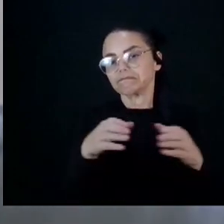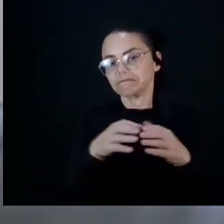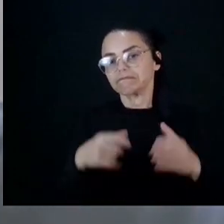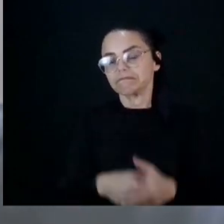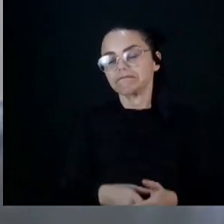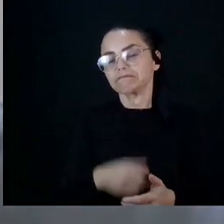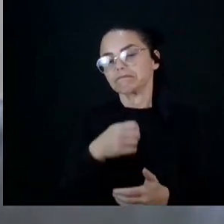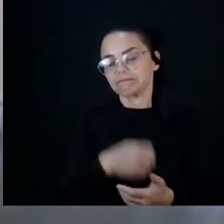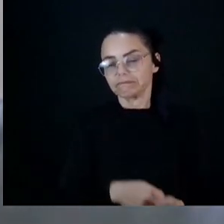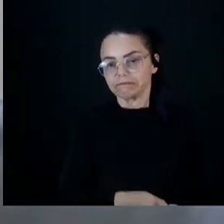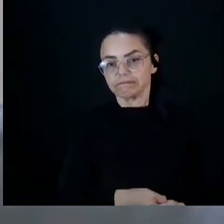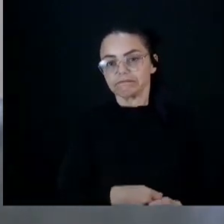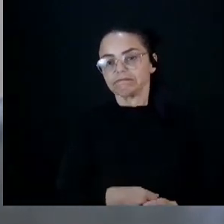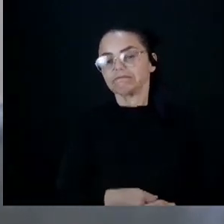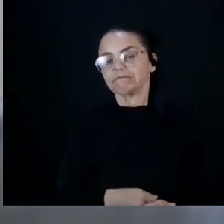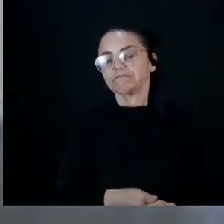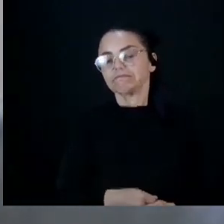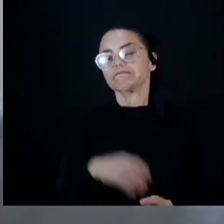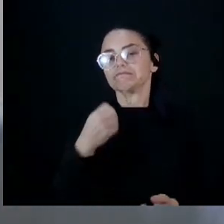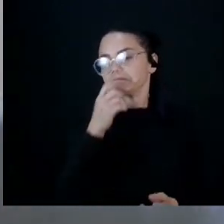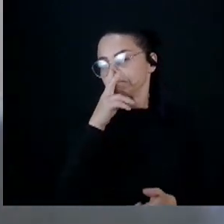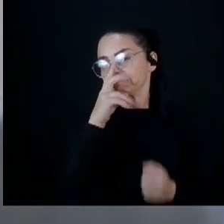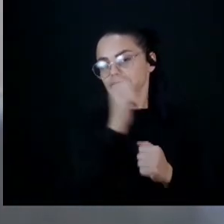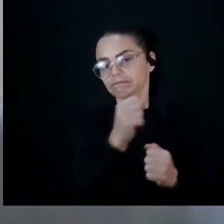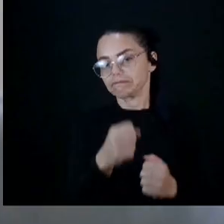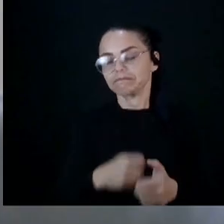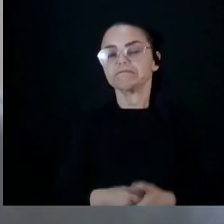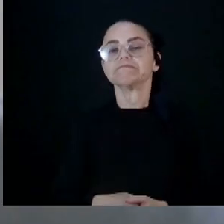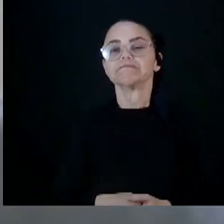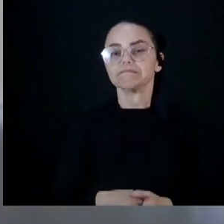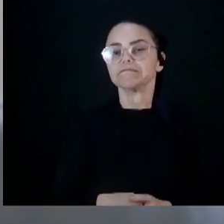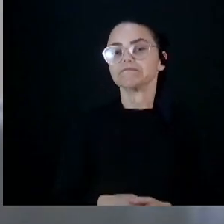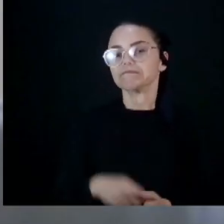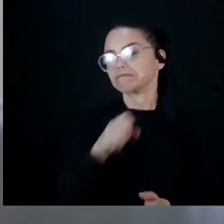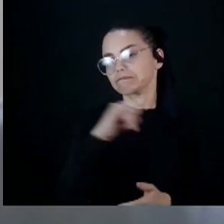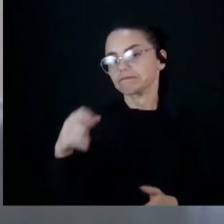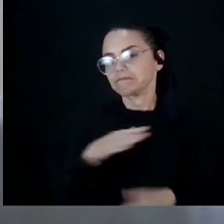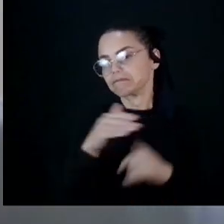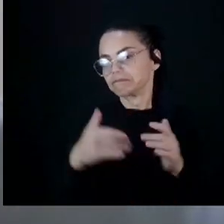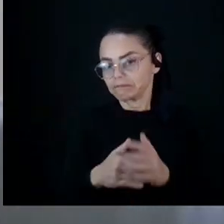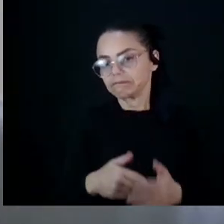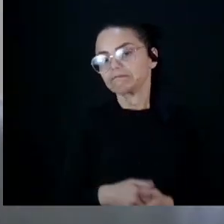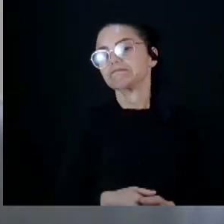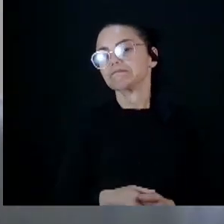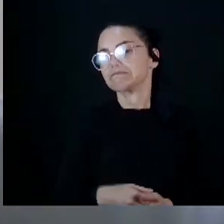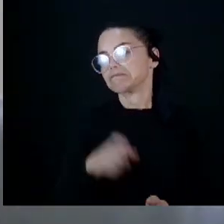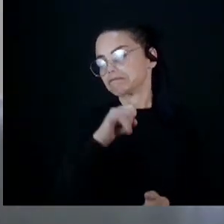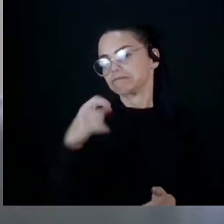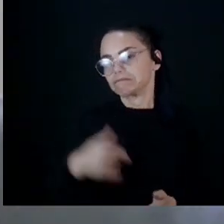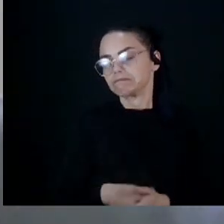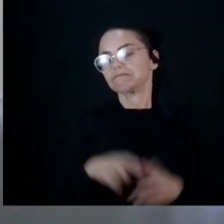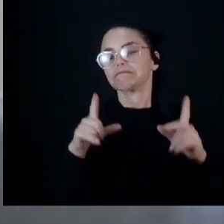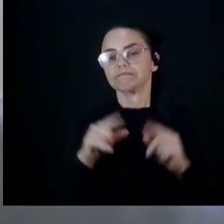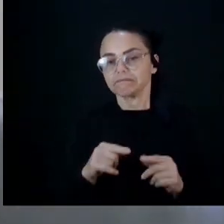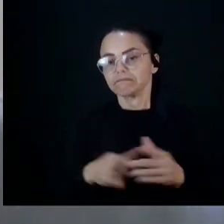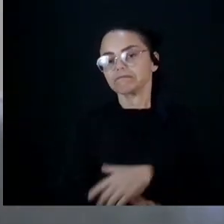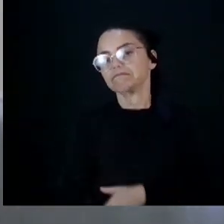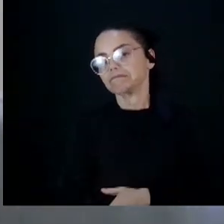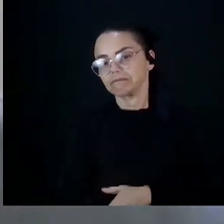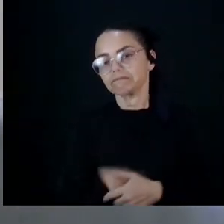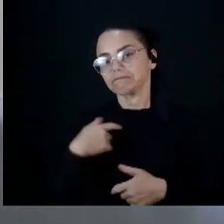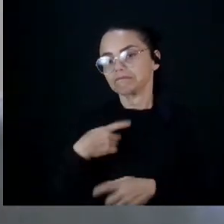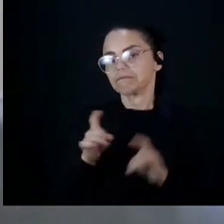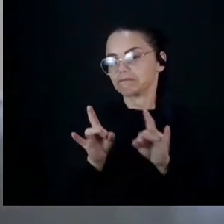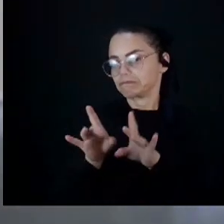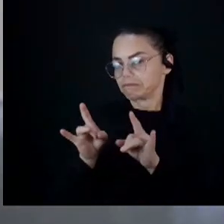vantagem muito forte, né? E se for para todo mundo, será que você não acaba diminuindo o papel do técnico de